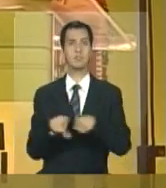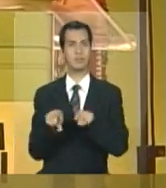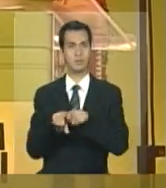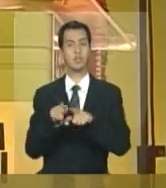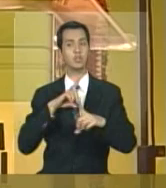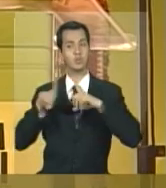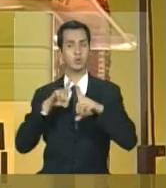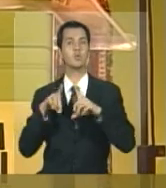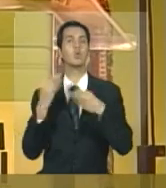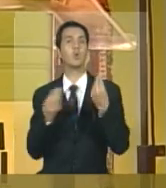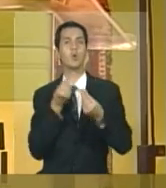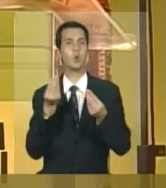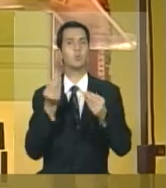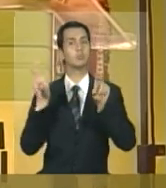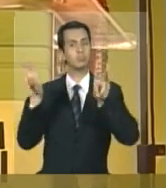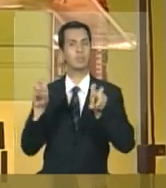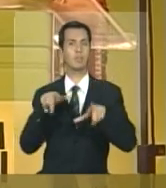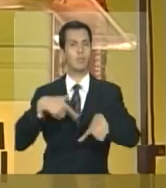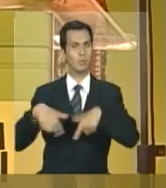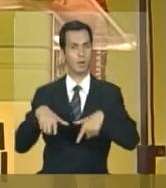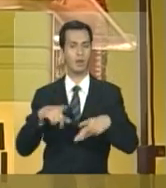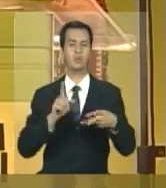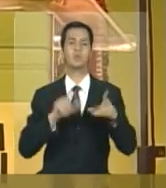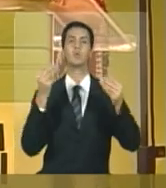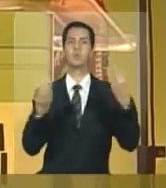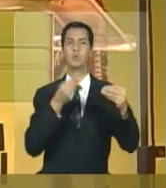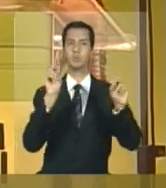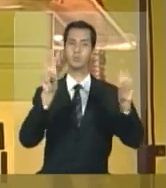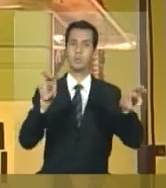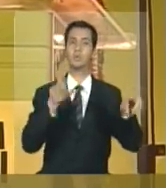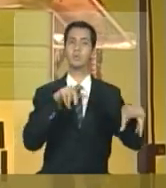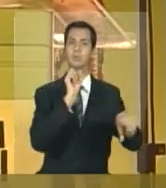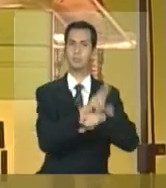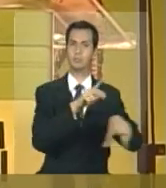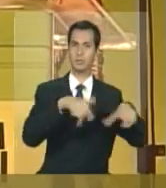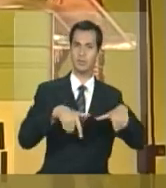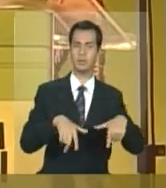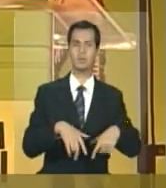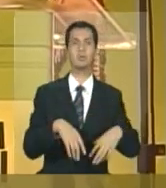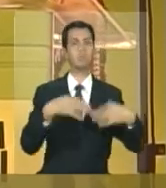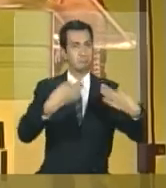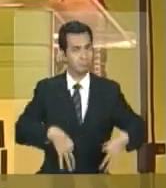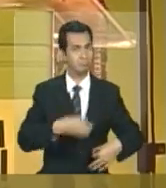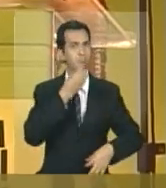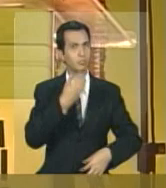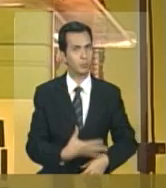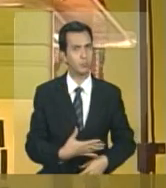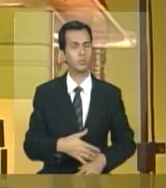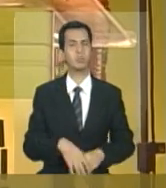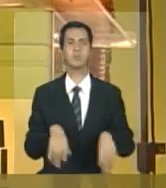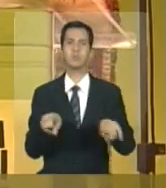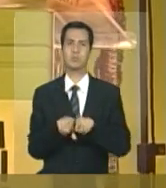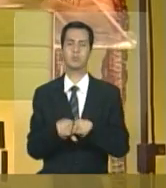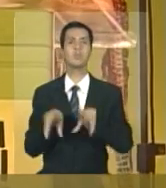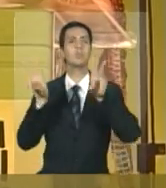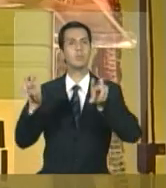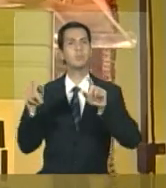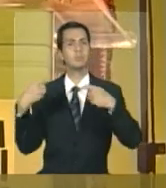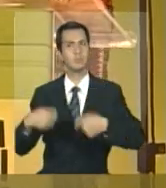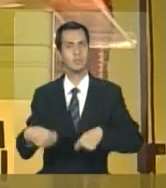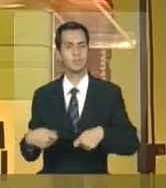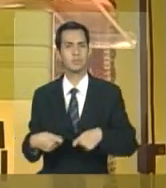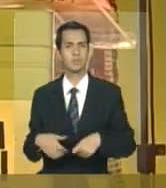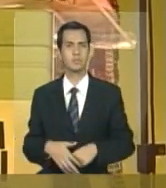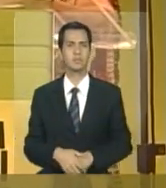não discutirmos trabalho decente, se nós não discutirmos empregos e empregos decentes, se nós não colocarmos